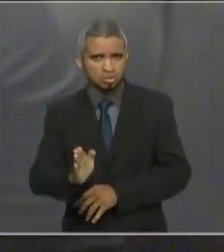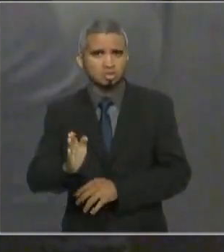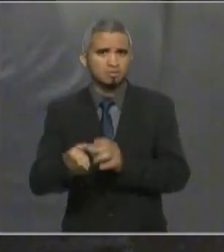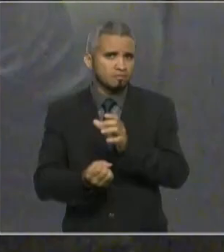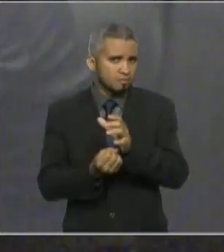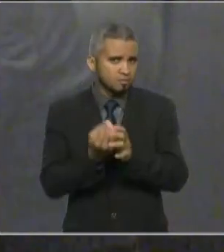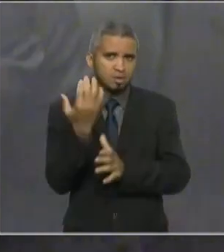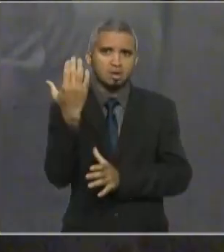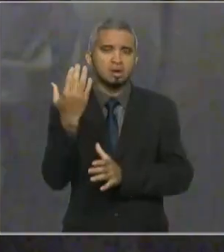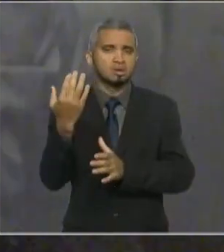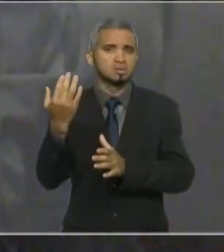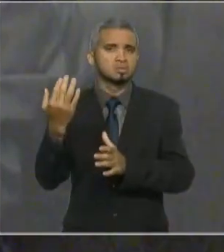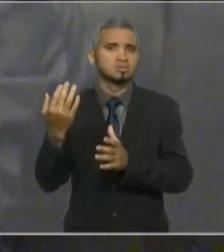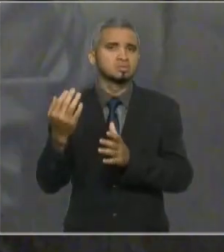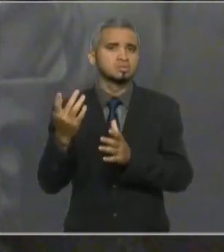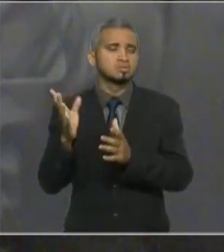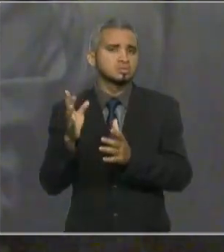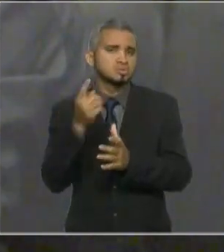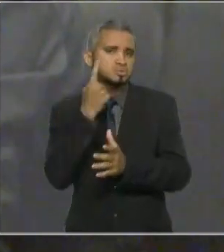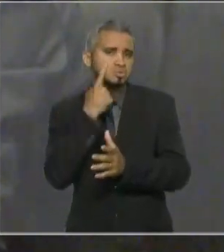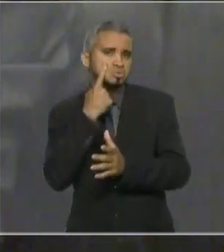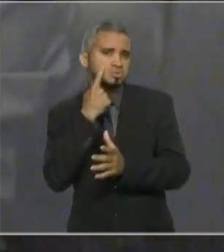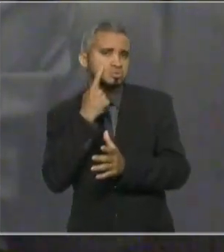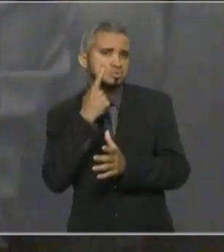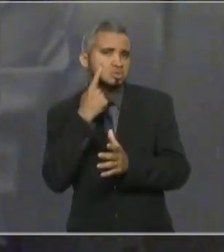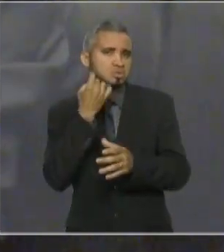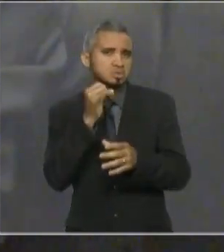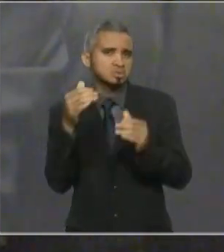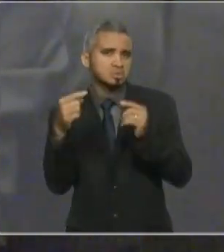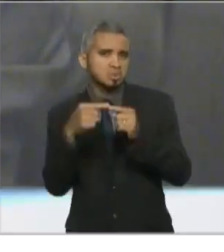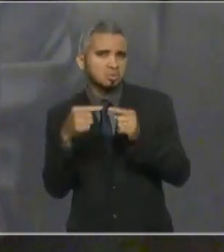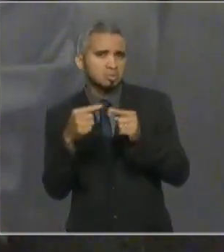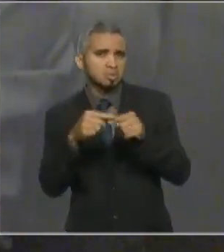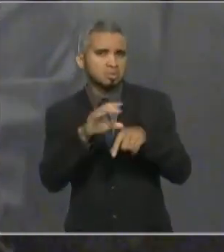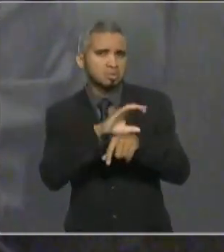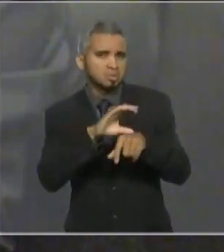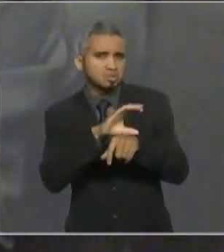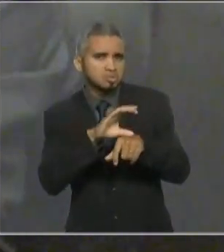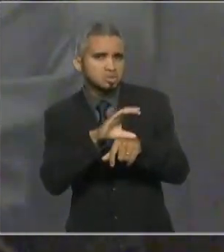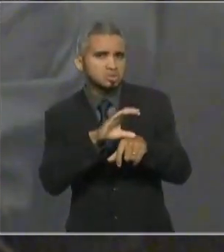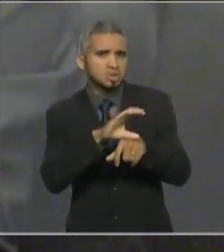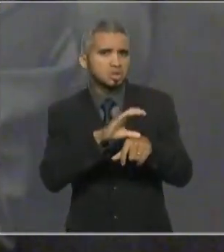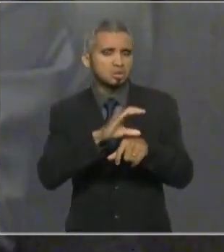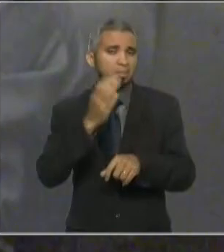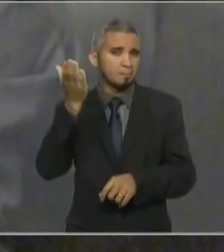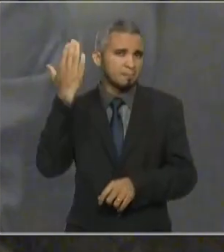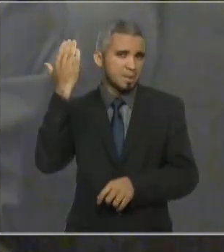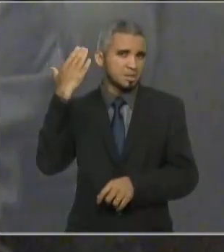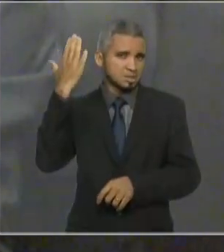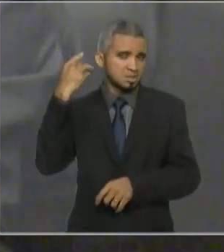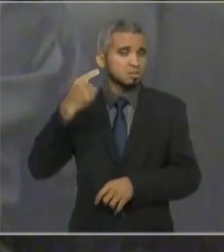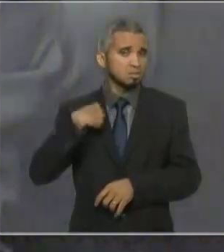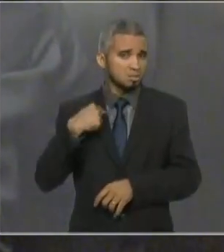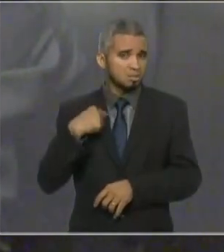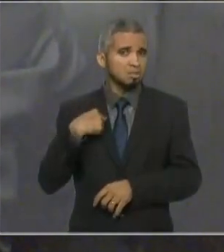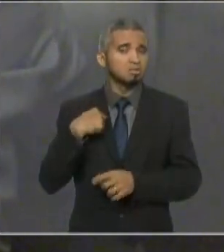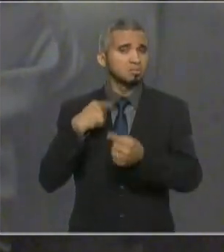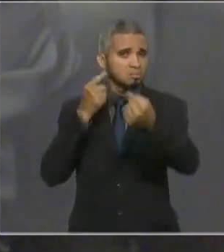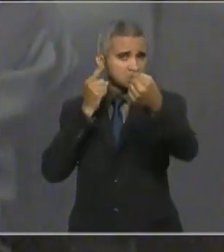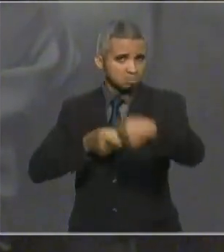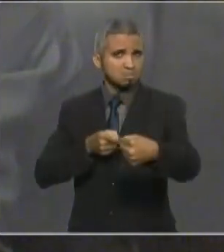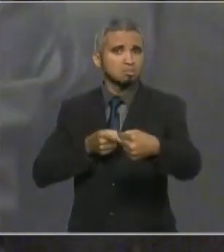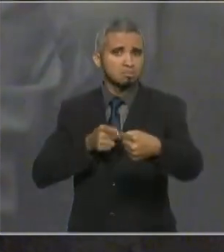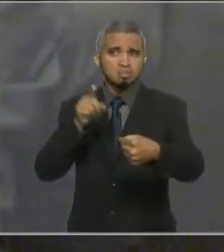a constitucionalidade de algumas delas. Inclusive, na época, eu a desafiei para que a OAB, que o presidente entrasse,